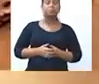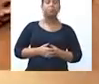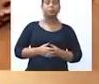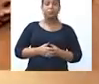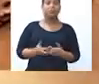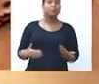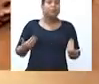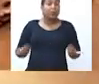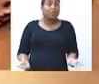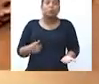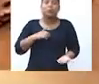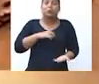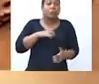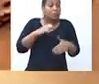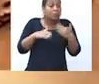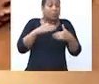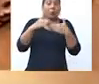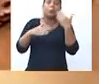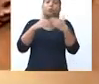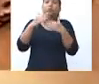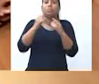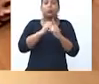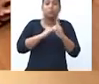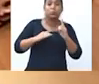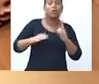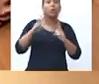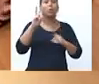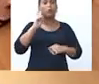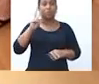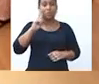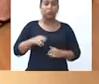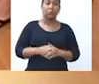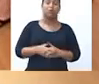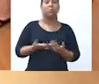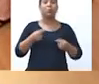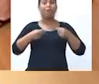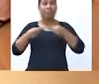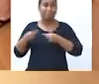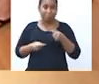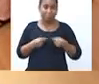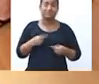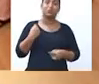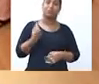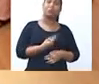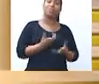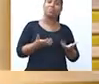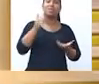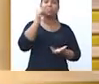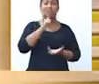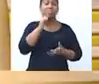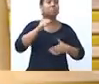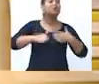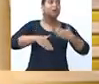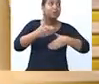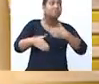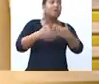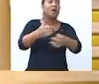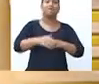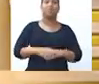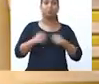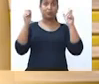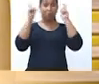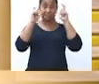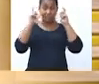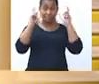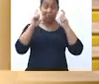Né? Então, há uma construção que é social, que é histórica. Então, essa discussão, a gente quer que as meninas avancem para ficar atentas